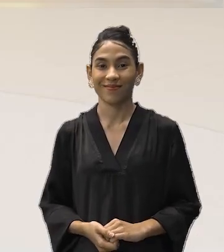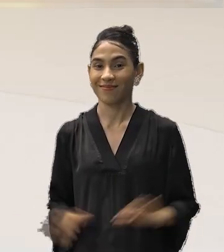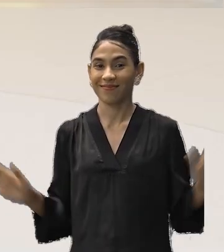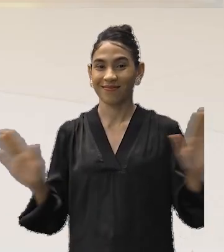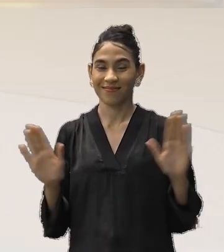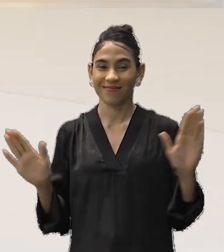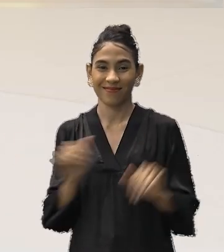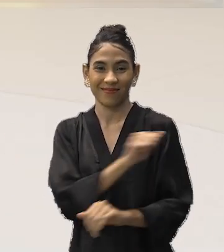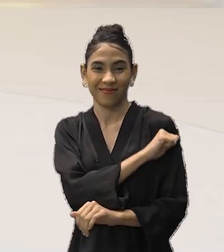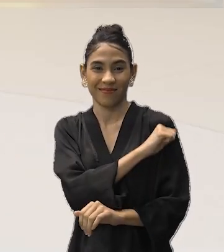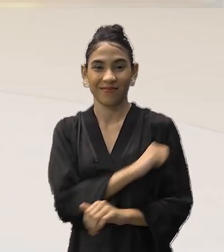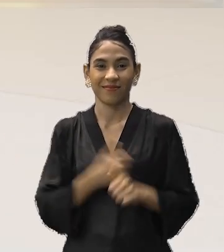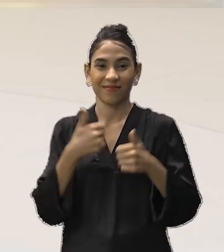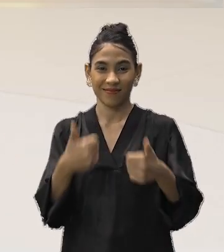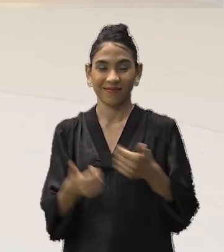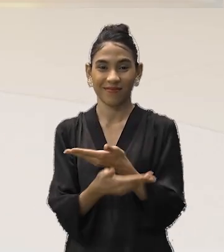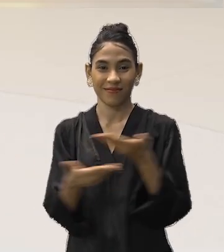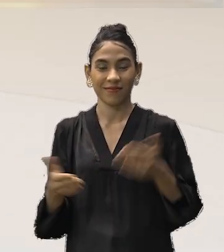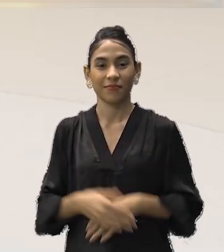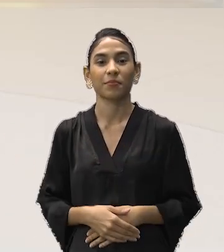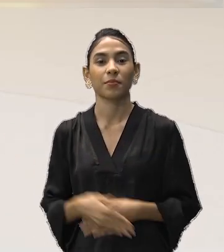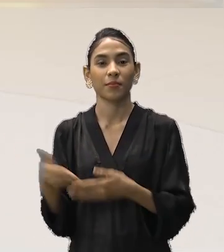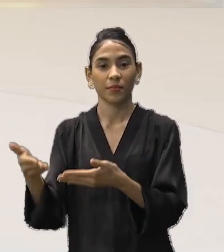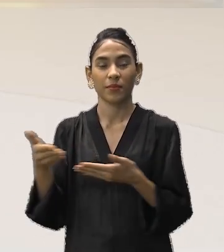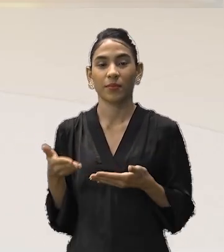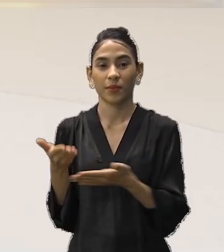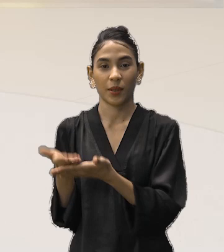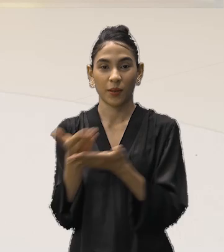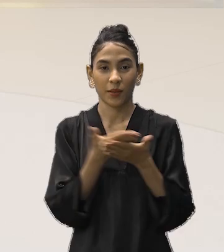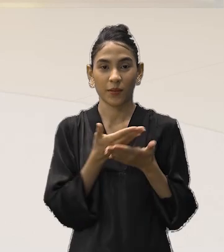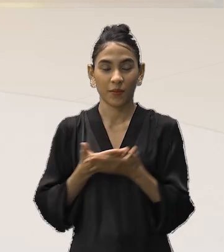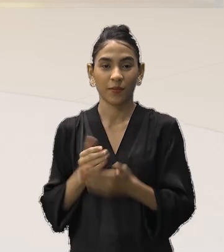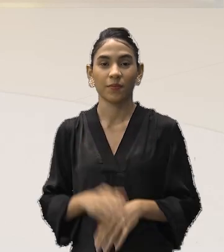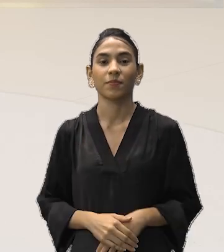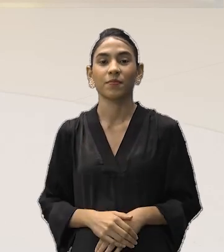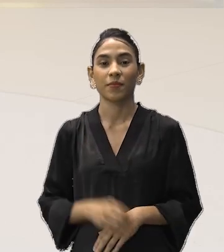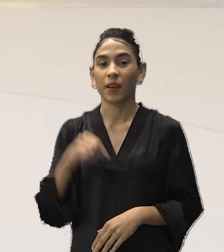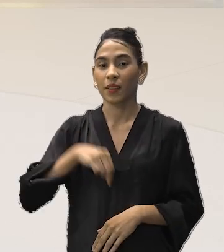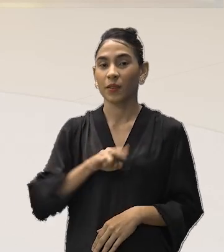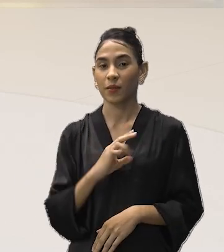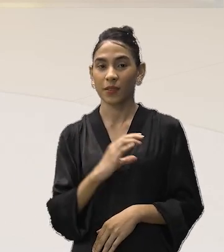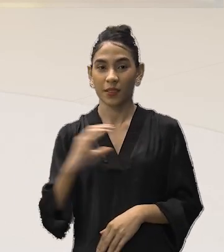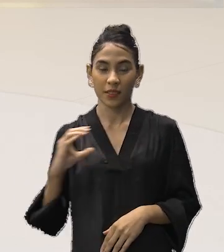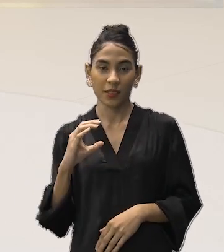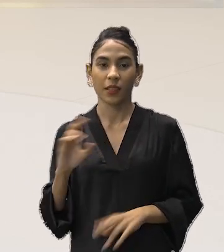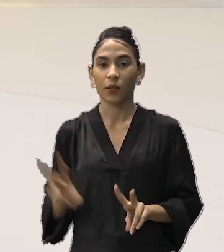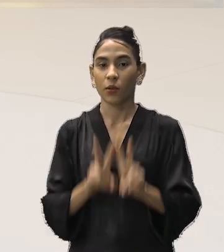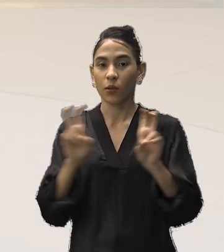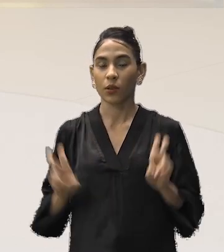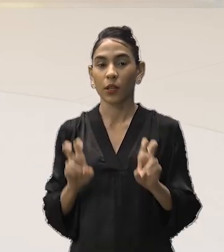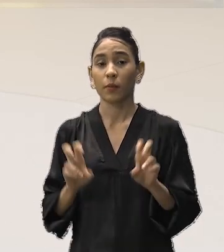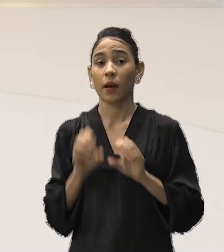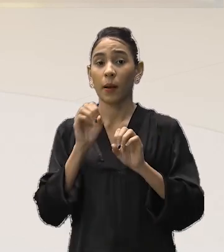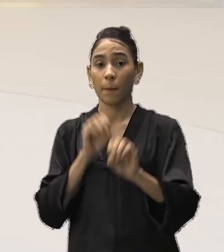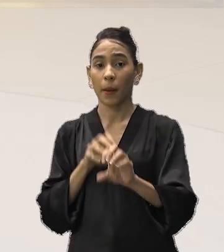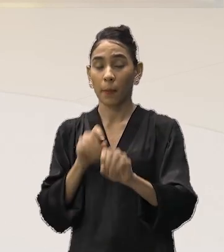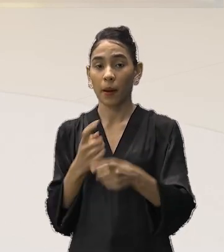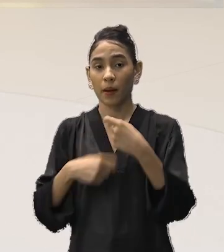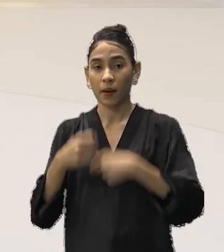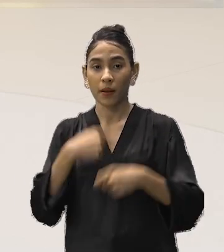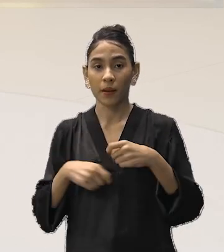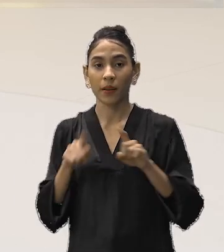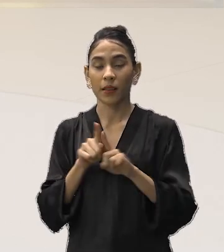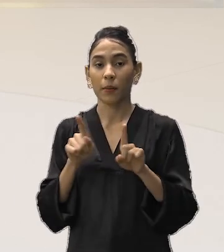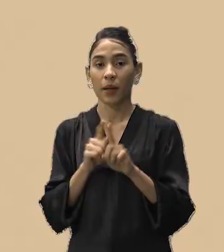Olá pessoal, tudo bem com vocês? Sejam bem-vindos a mais uma aula aqui da nossa UCC sobre educação financeira, fiscal